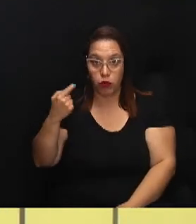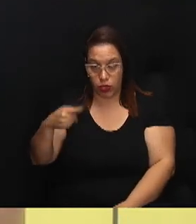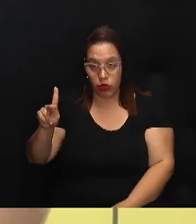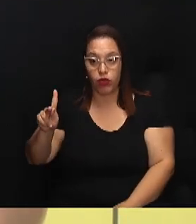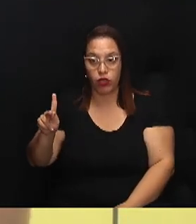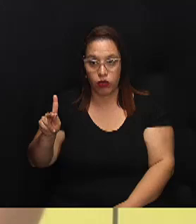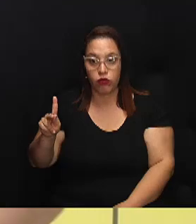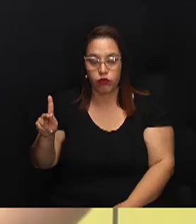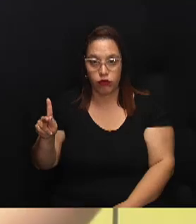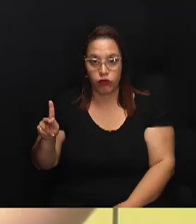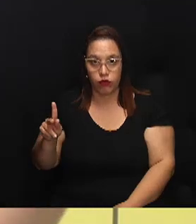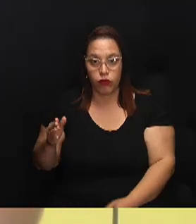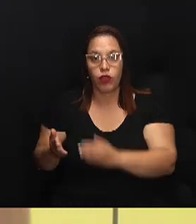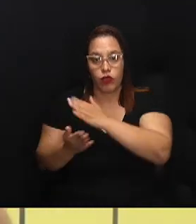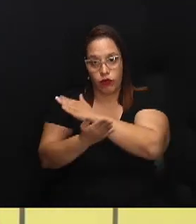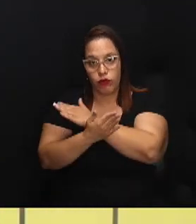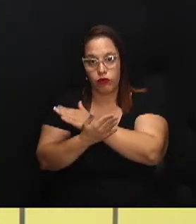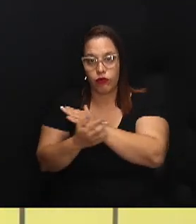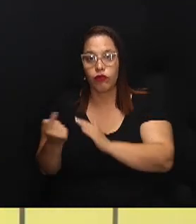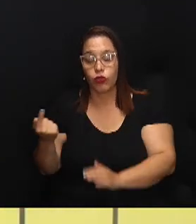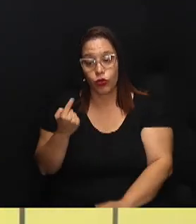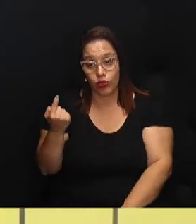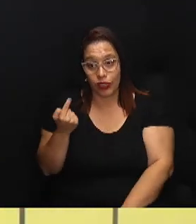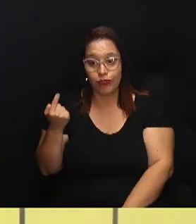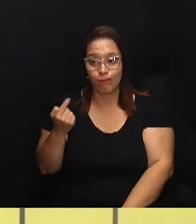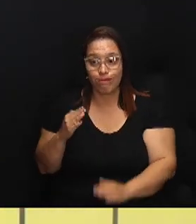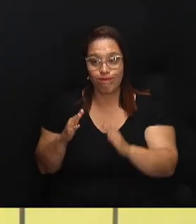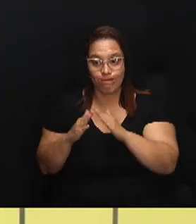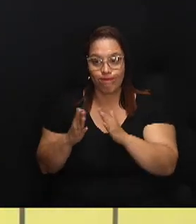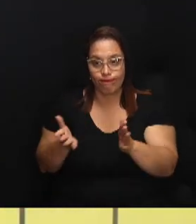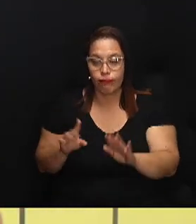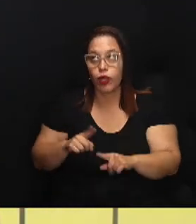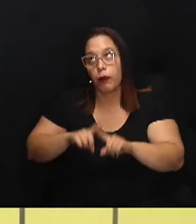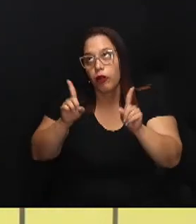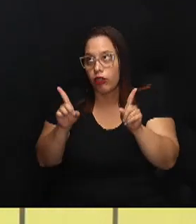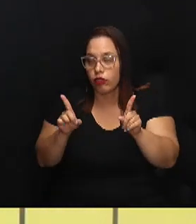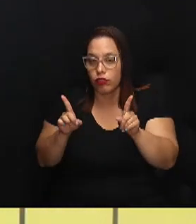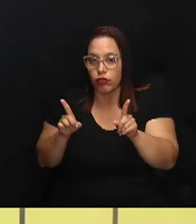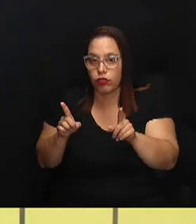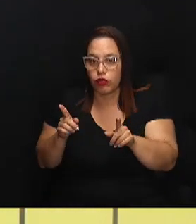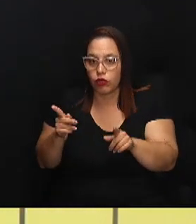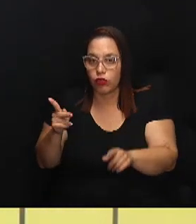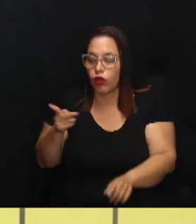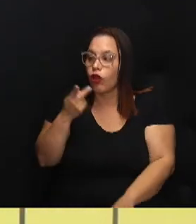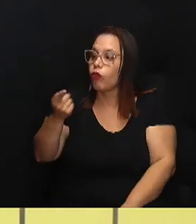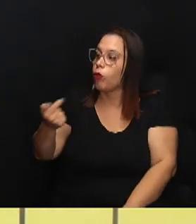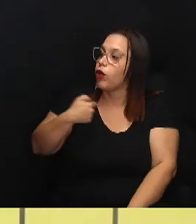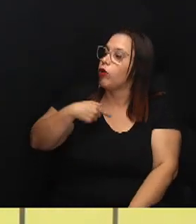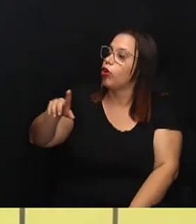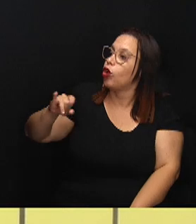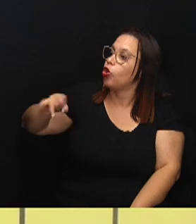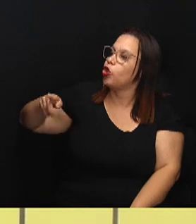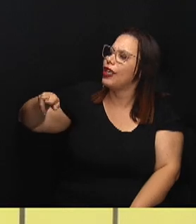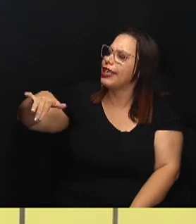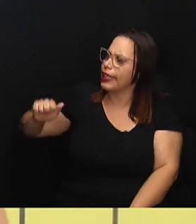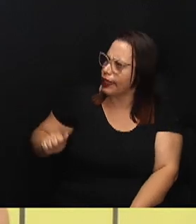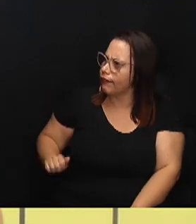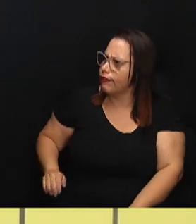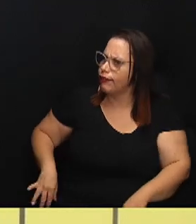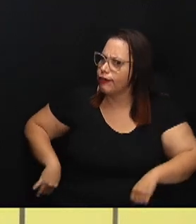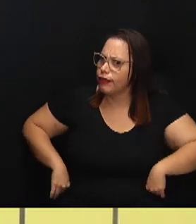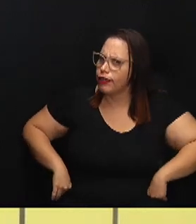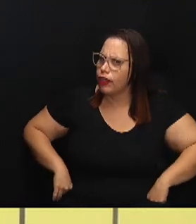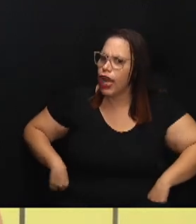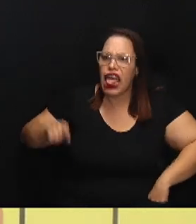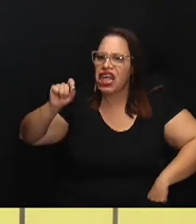né? Mas ajudou muito porque também ficou sozinha em casa. Mas ela virou para mim um dia e falou assim: Juliana, o que